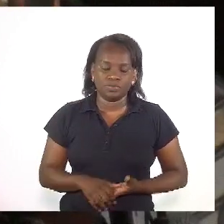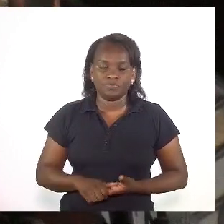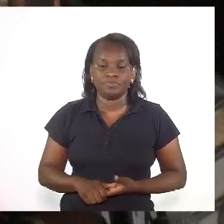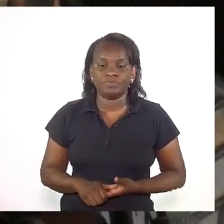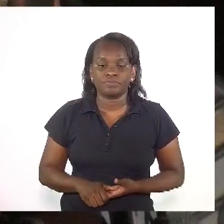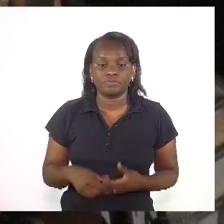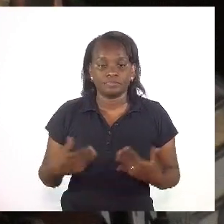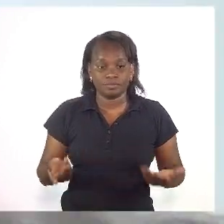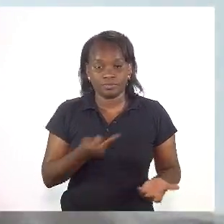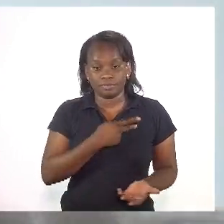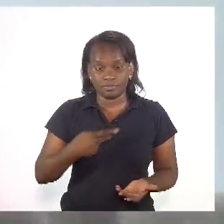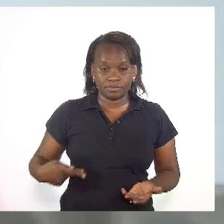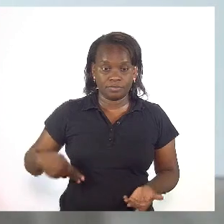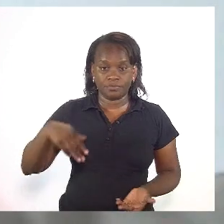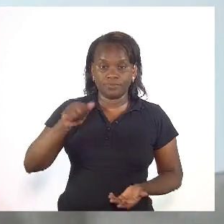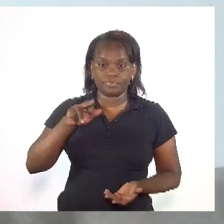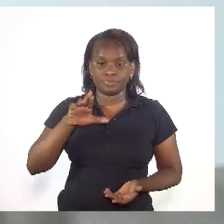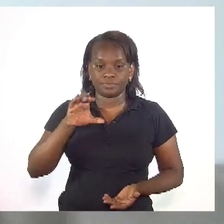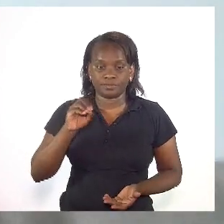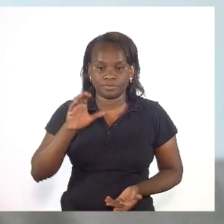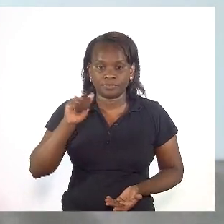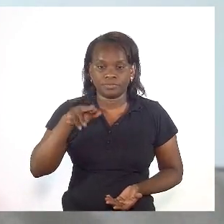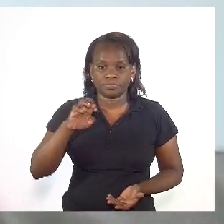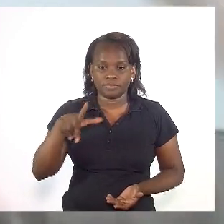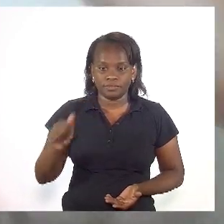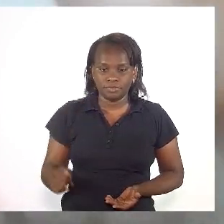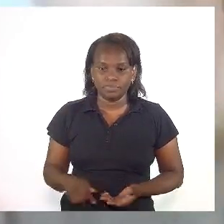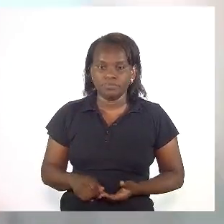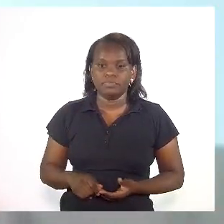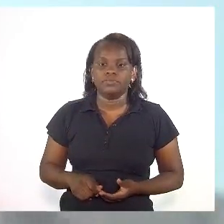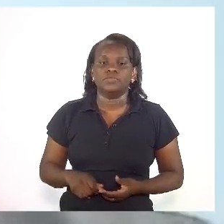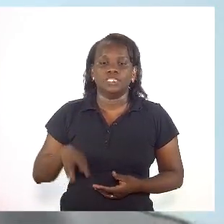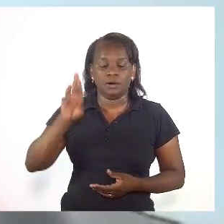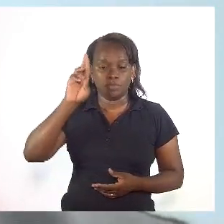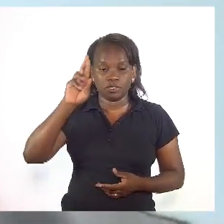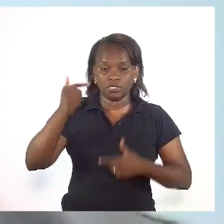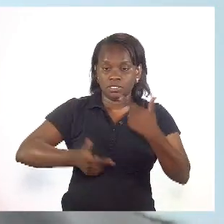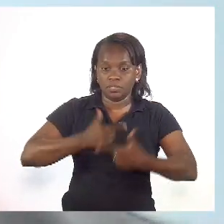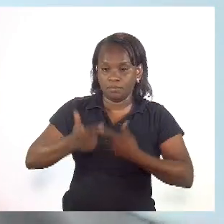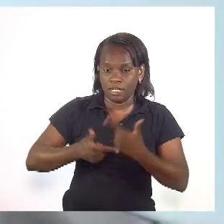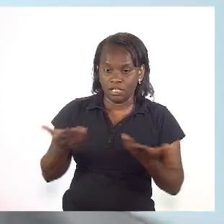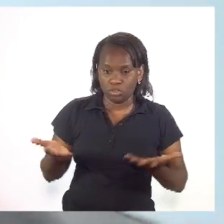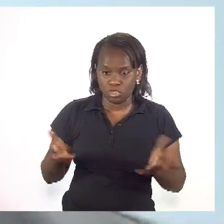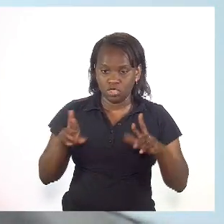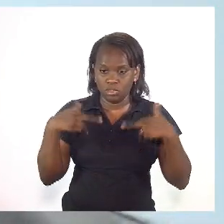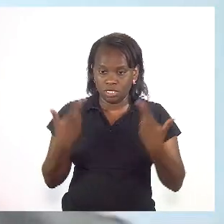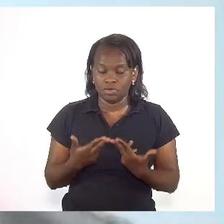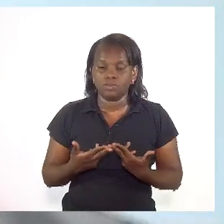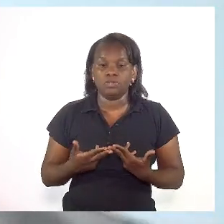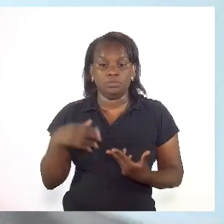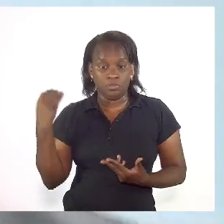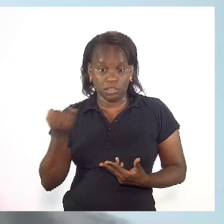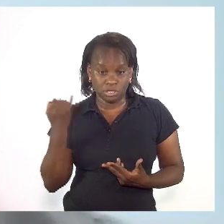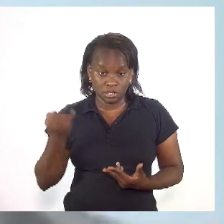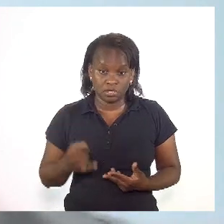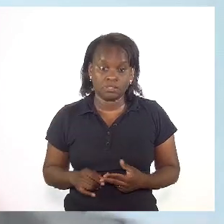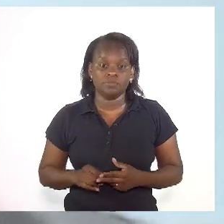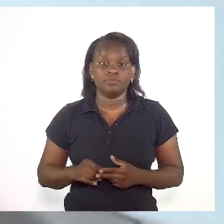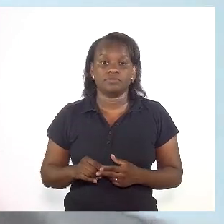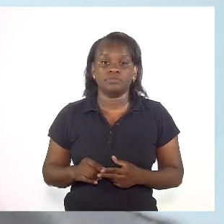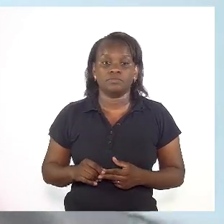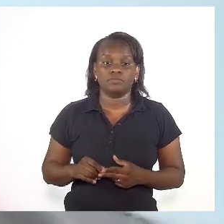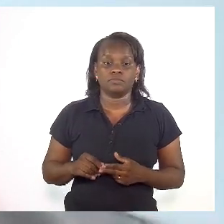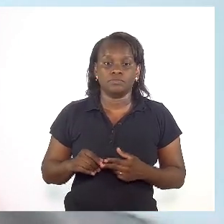Presidente Márcio Canella, que coordena os nossos trabalhos nesta audiência, importante audiência,